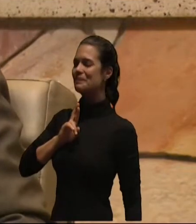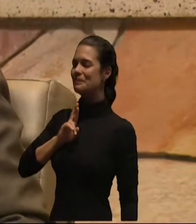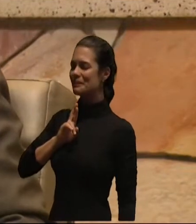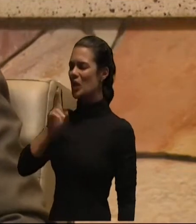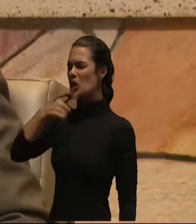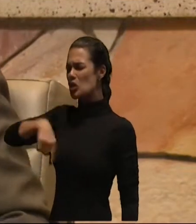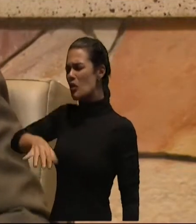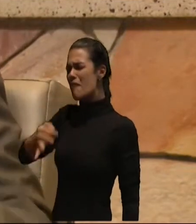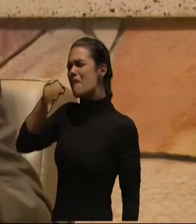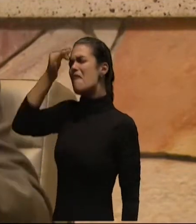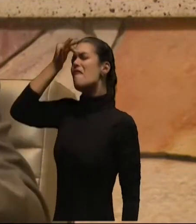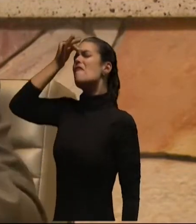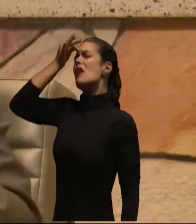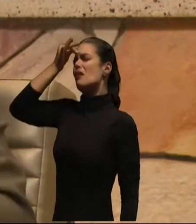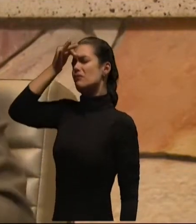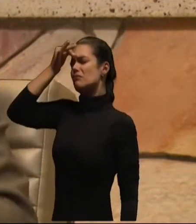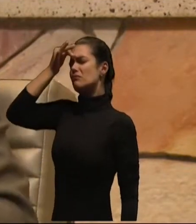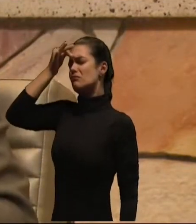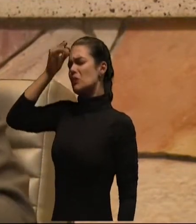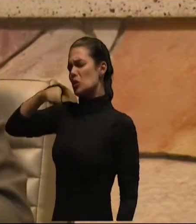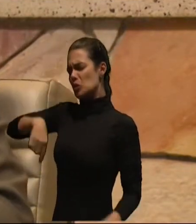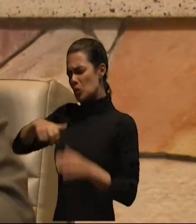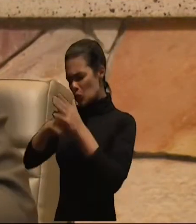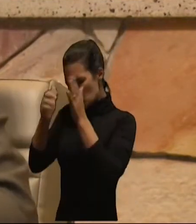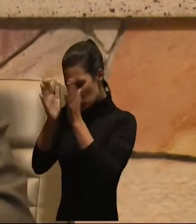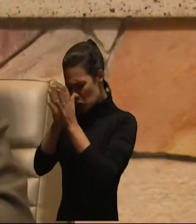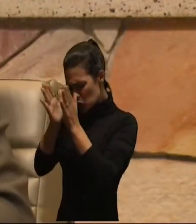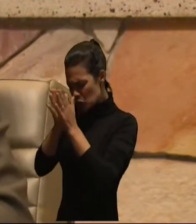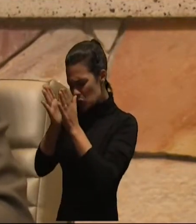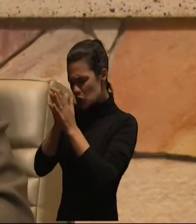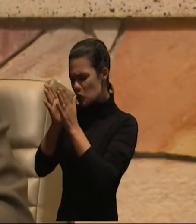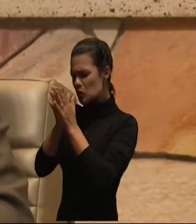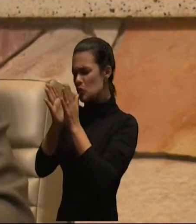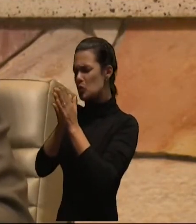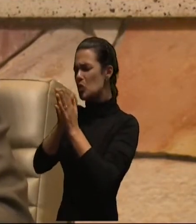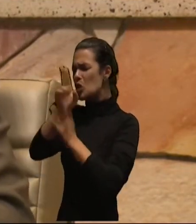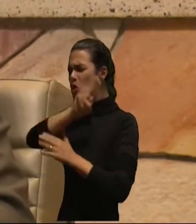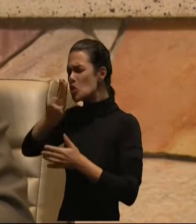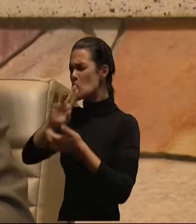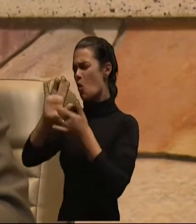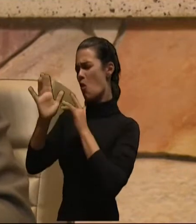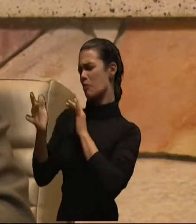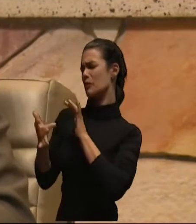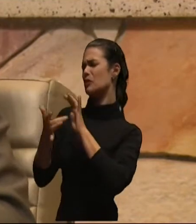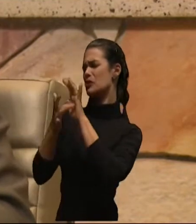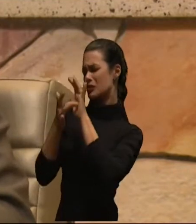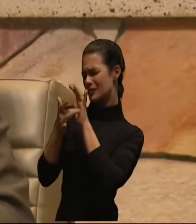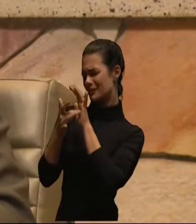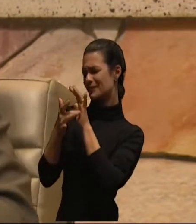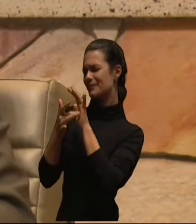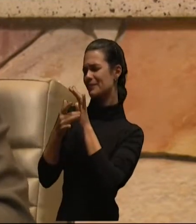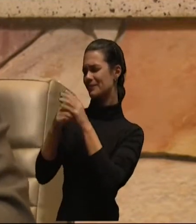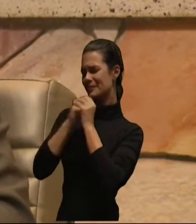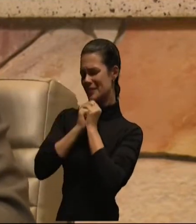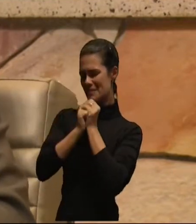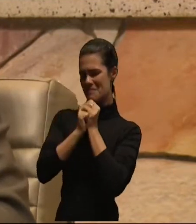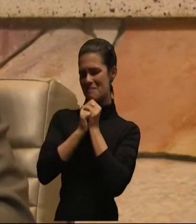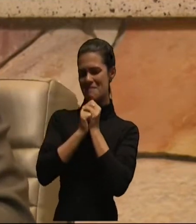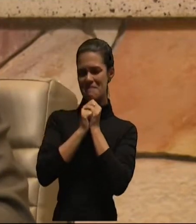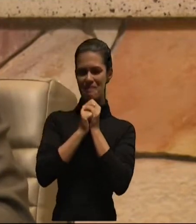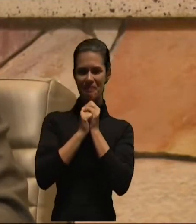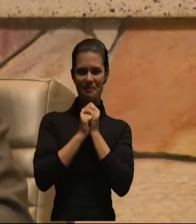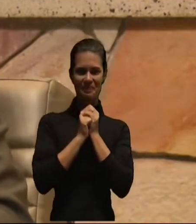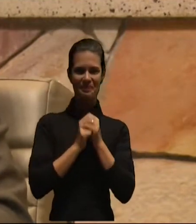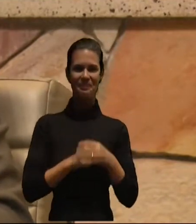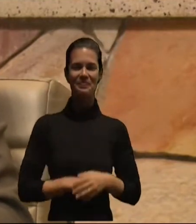fé. Porque nós oramos ao Senhor na autoridade do nome poderoso de Jesus. Amém e amém.